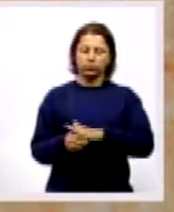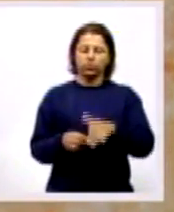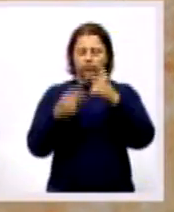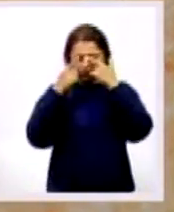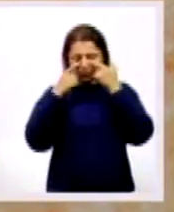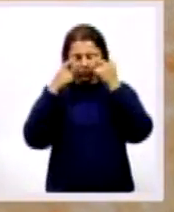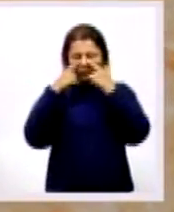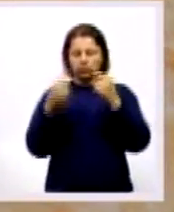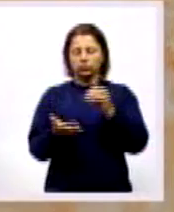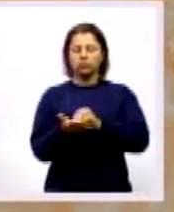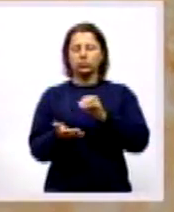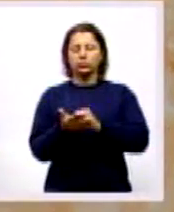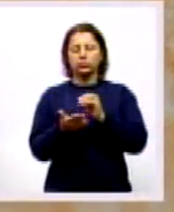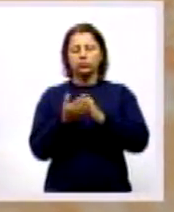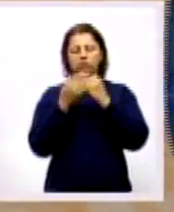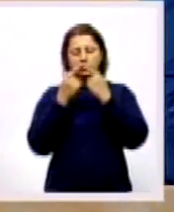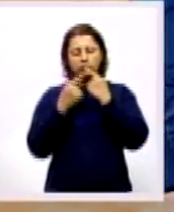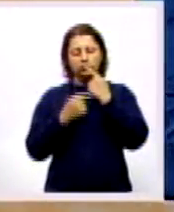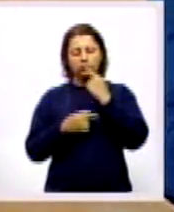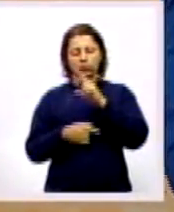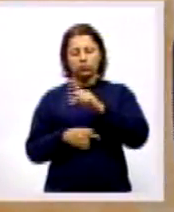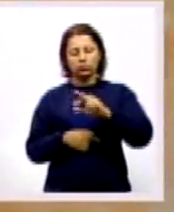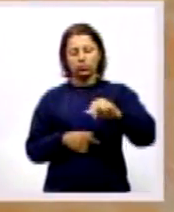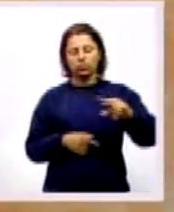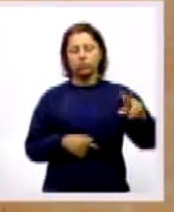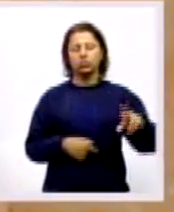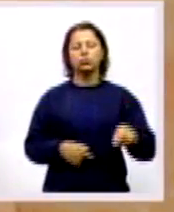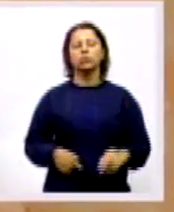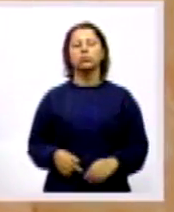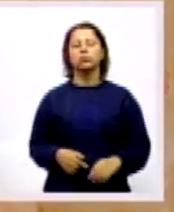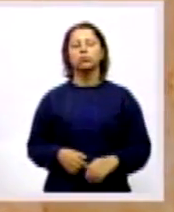no sal. Então ele é um feijão sem graça.